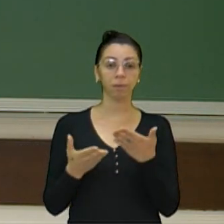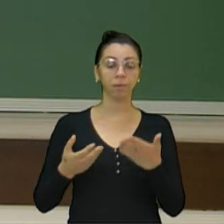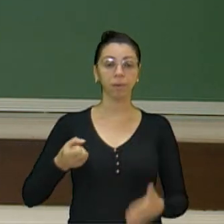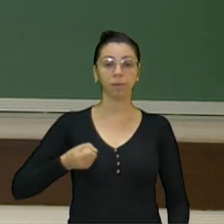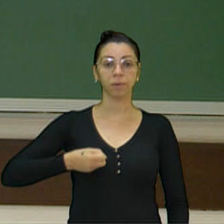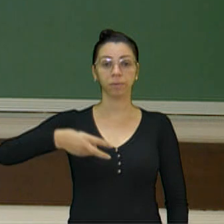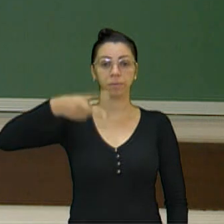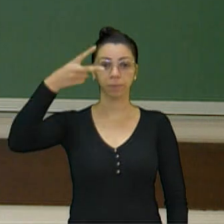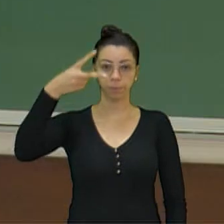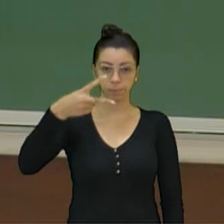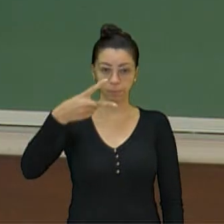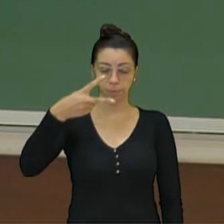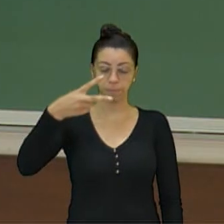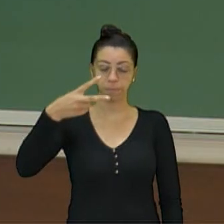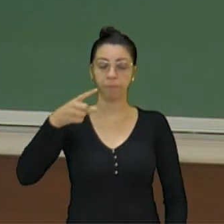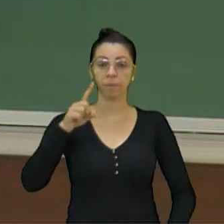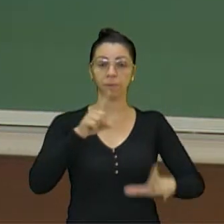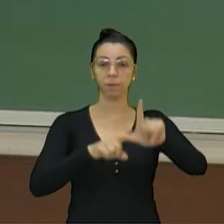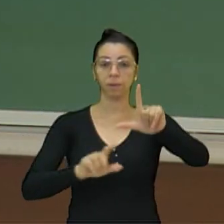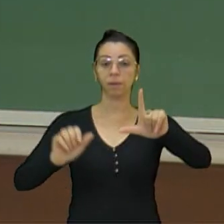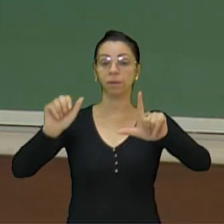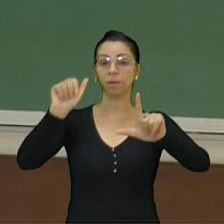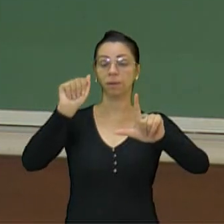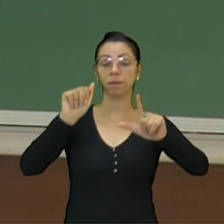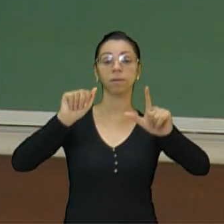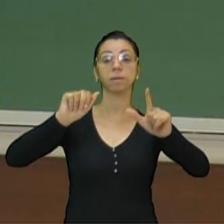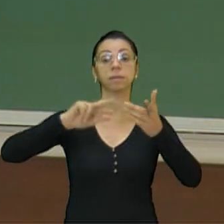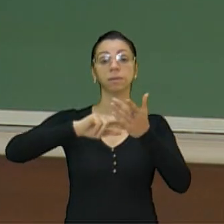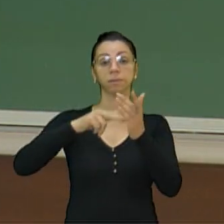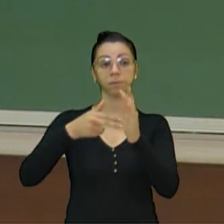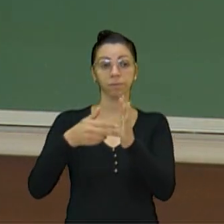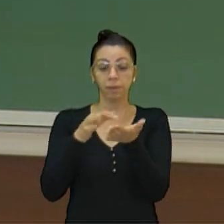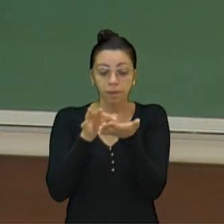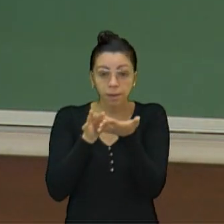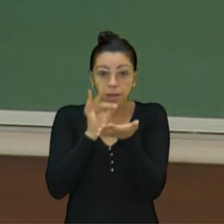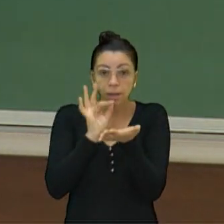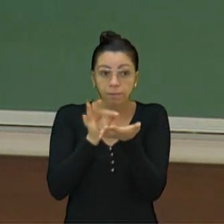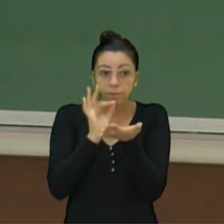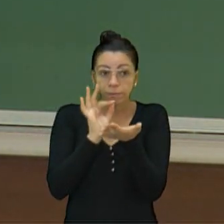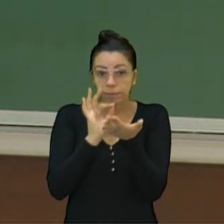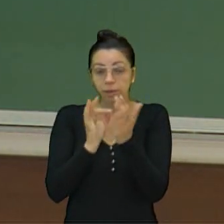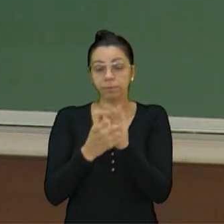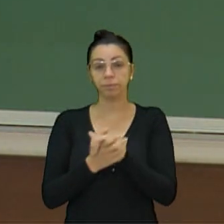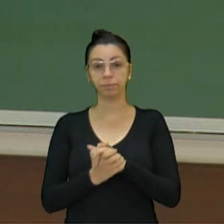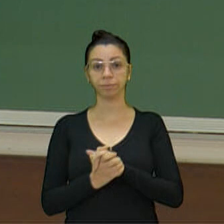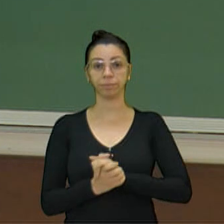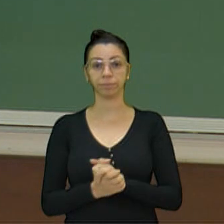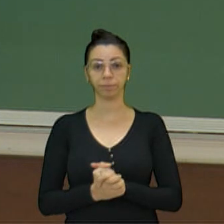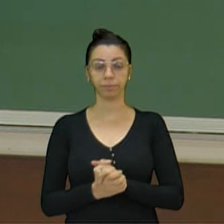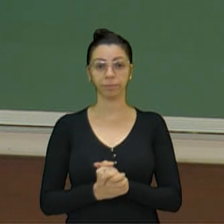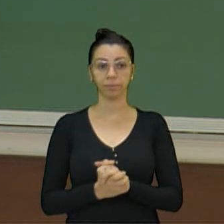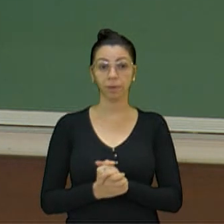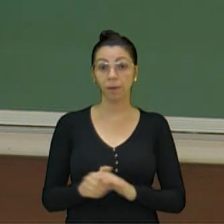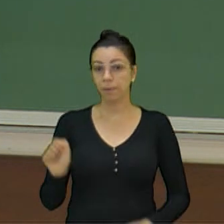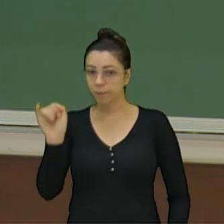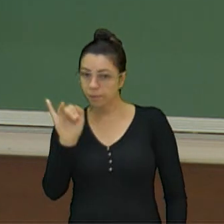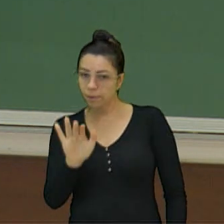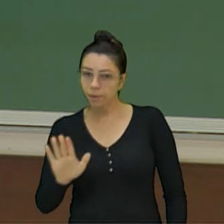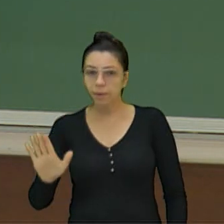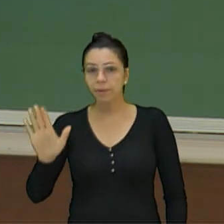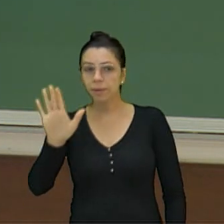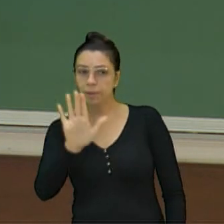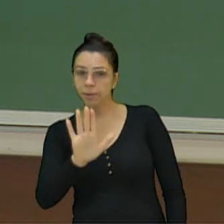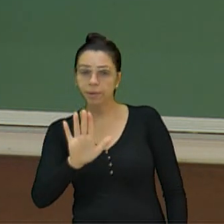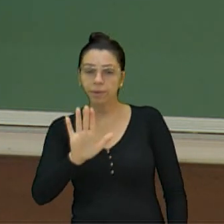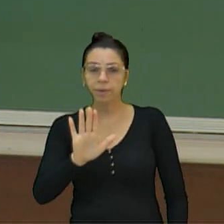2. Na letra A, coffee, que significa café, a letra A seria nessa imagem aqui, né? Que seria justamente